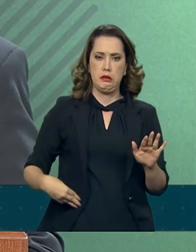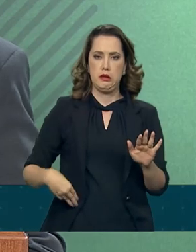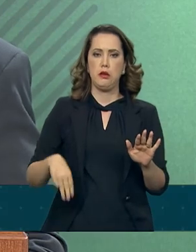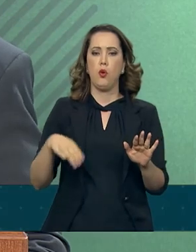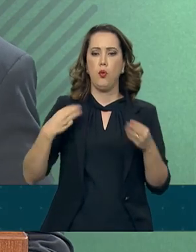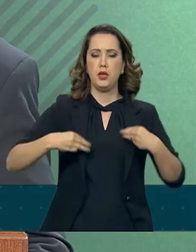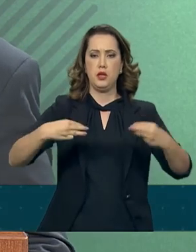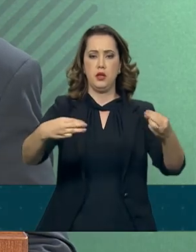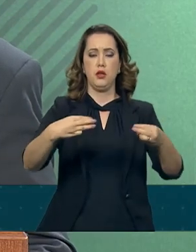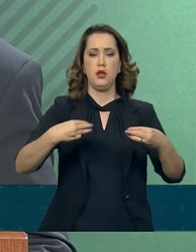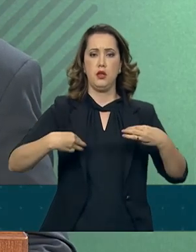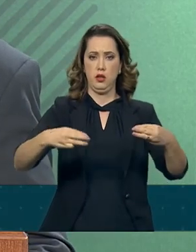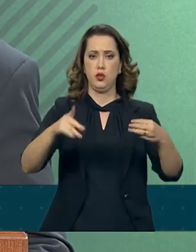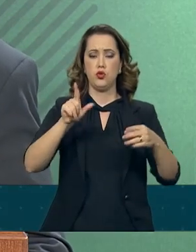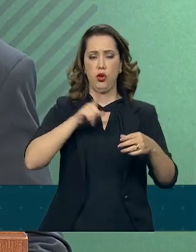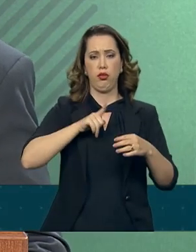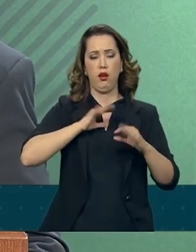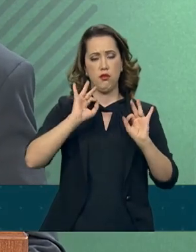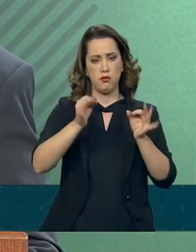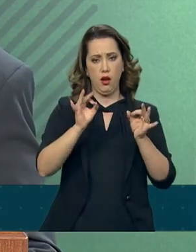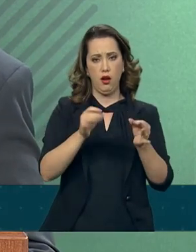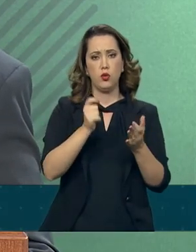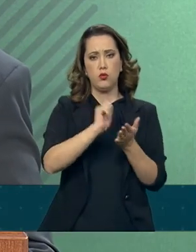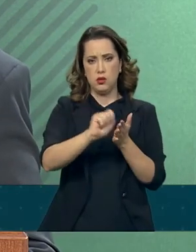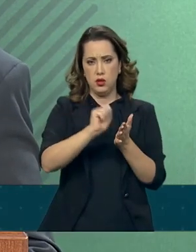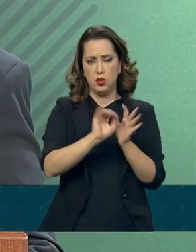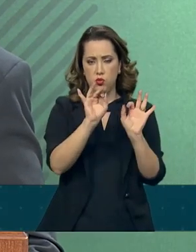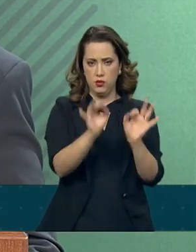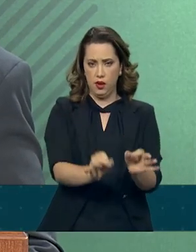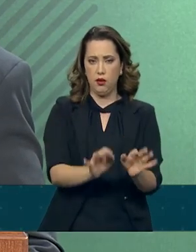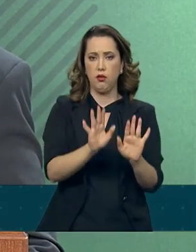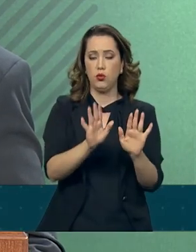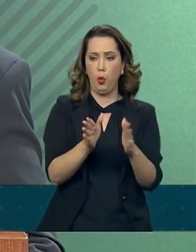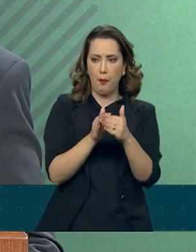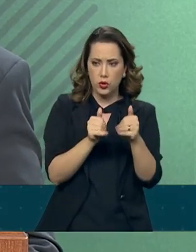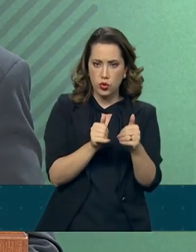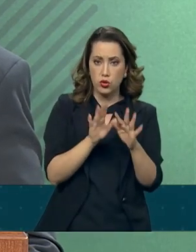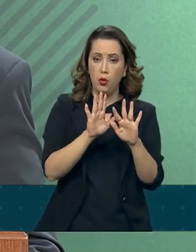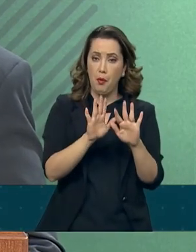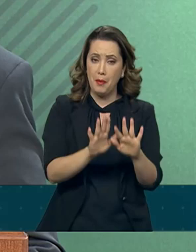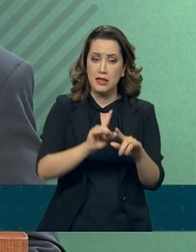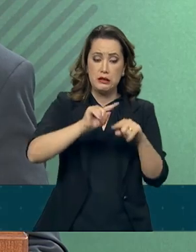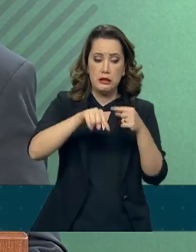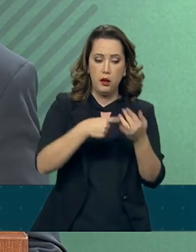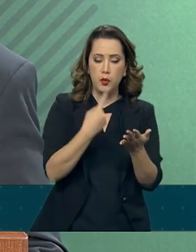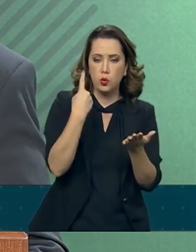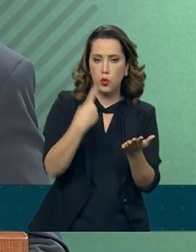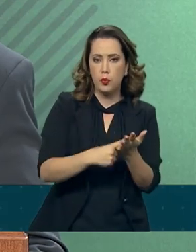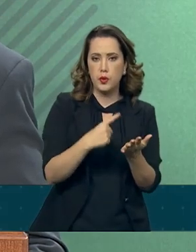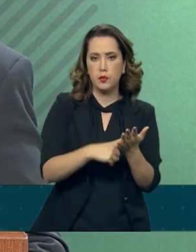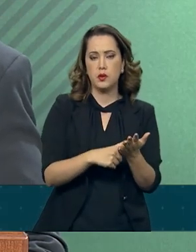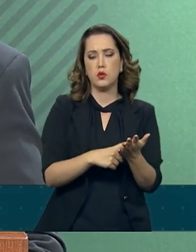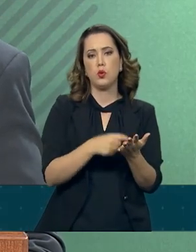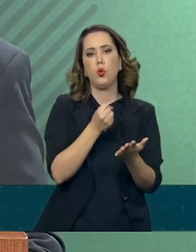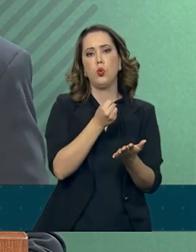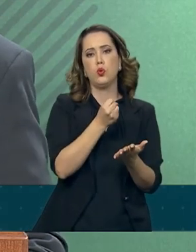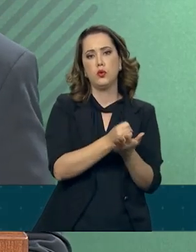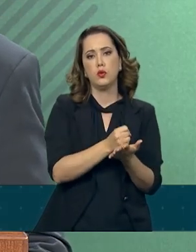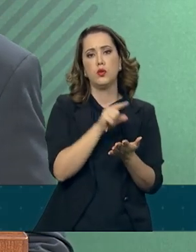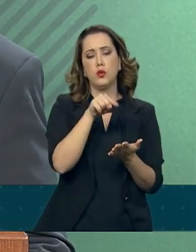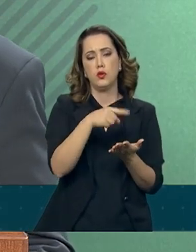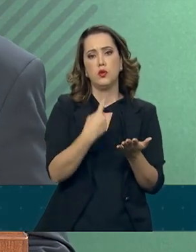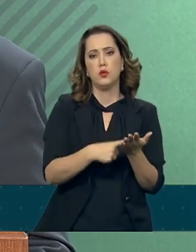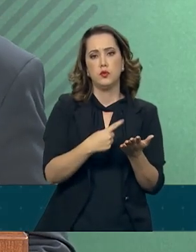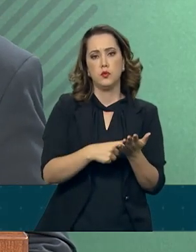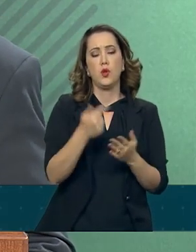do agreement para o deputado eduardo bolsonaro e a partir da confirmação da firma deixe agreement